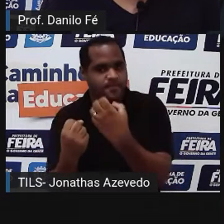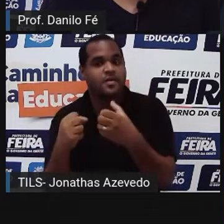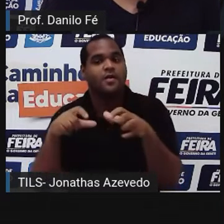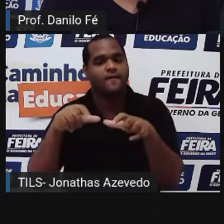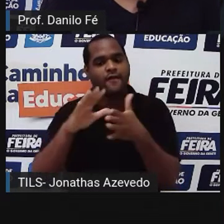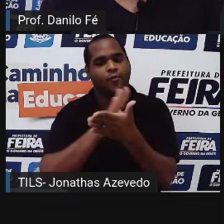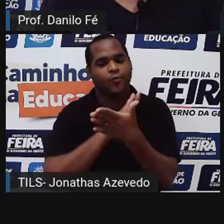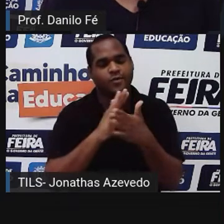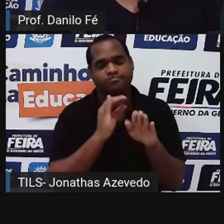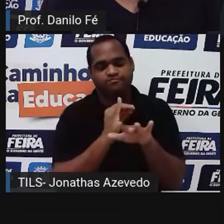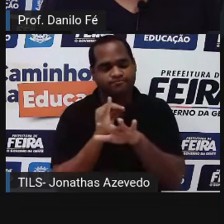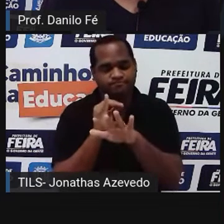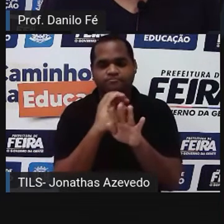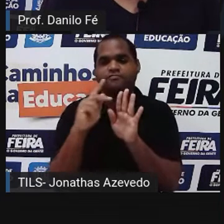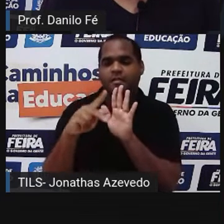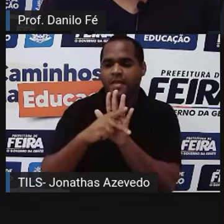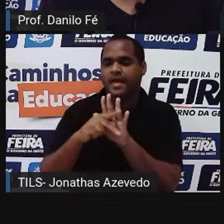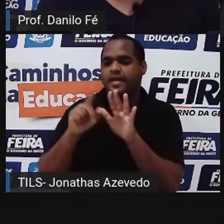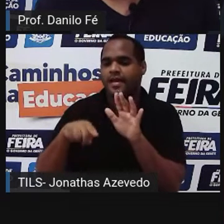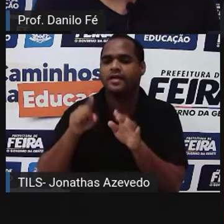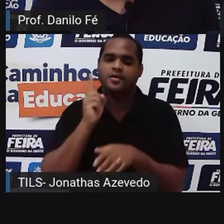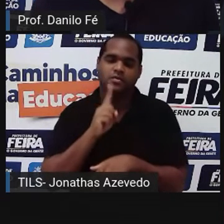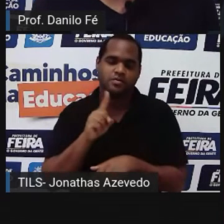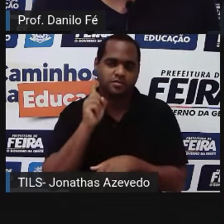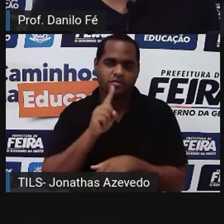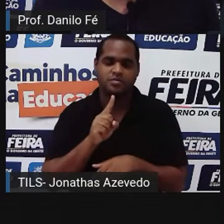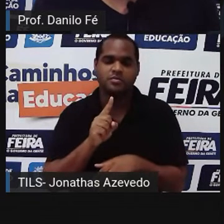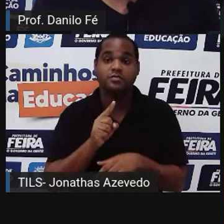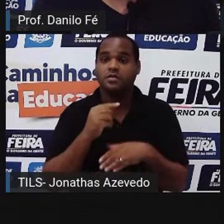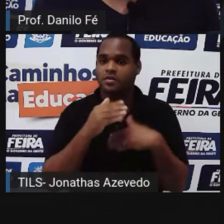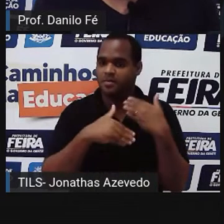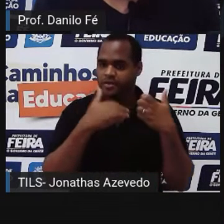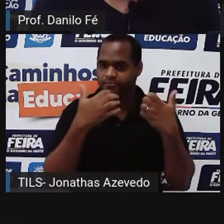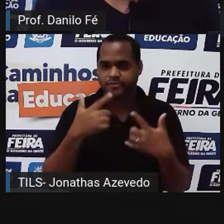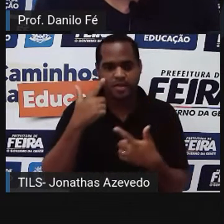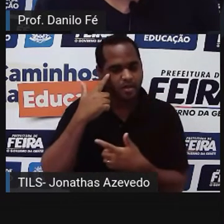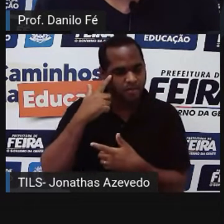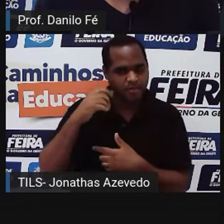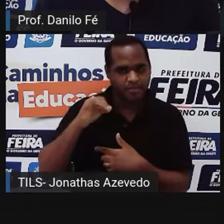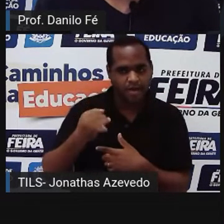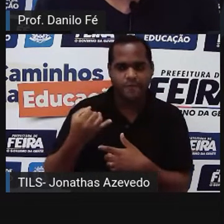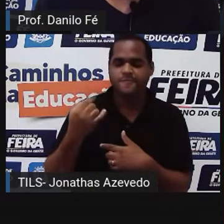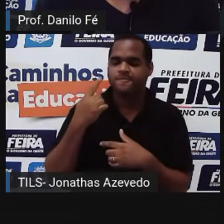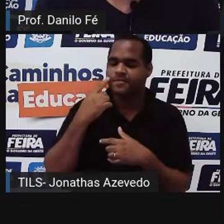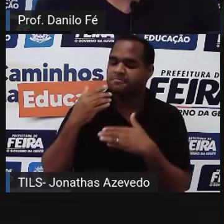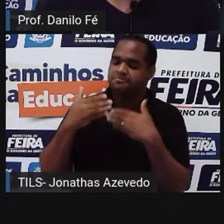algumas ilhas que pertenciam aos Estados Unidos. E aí o Japão